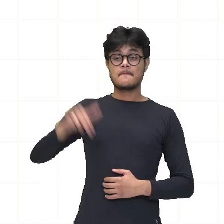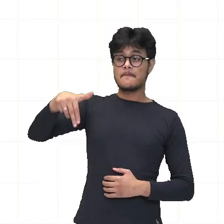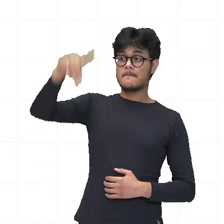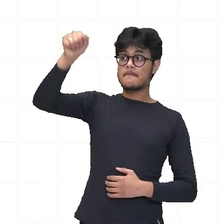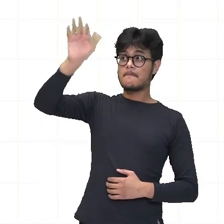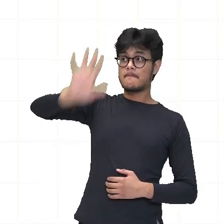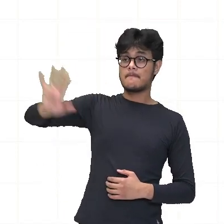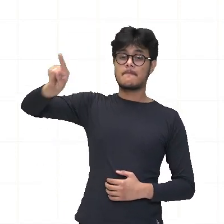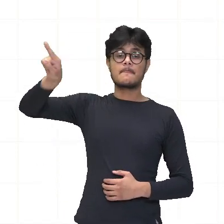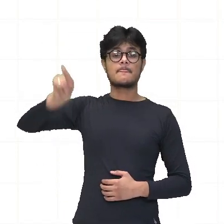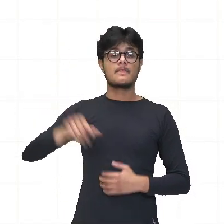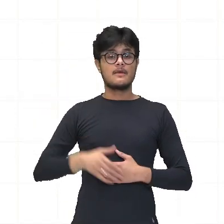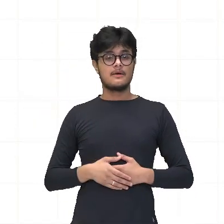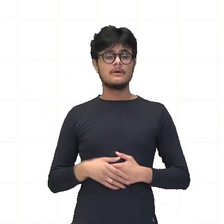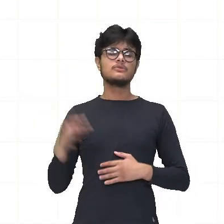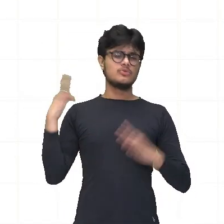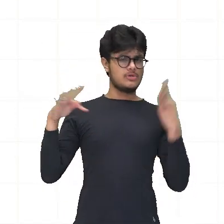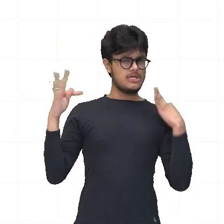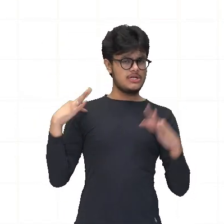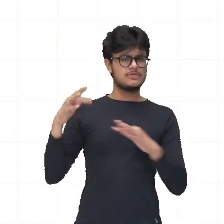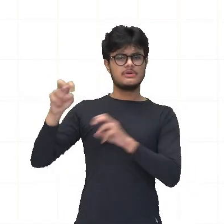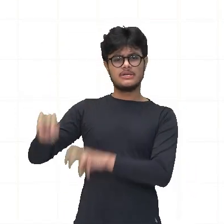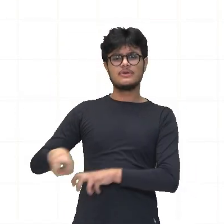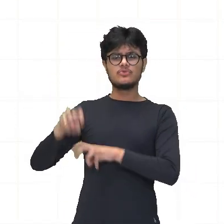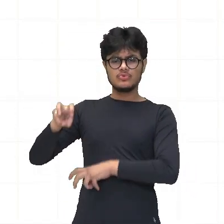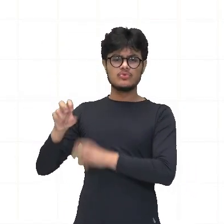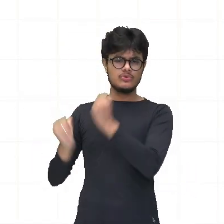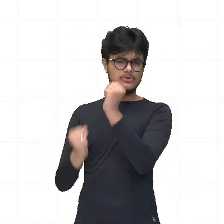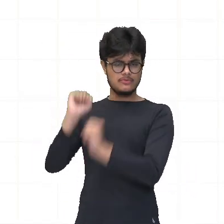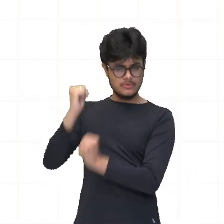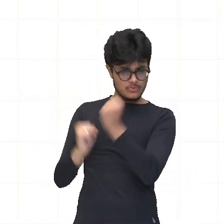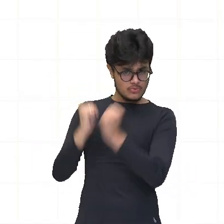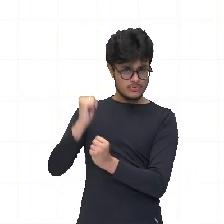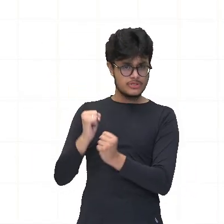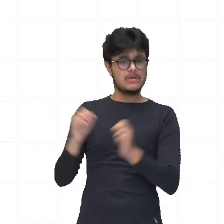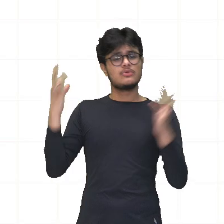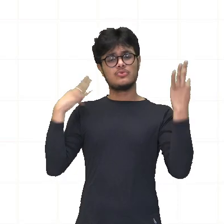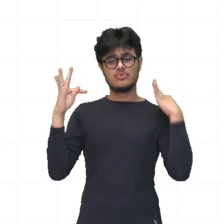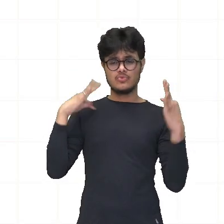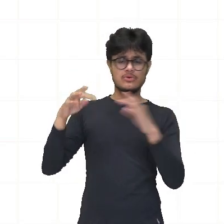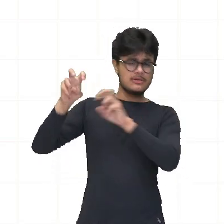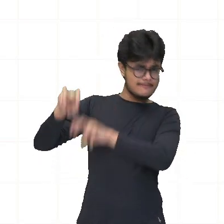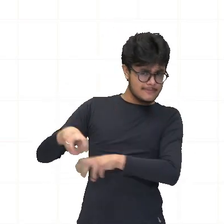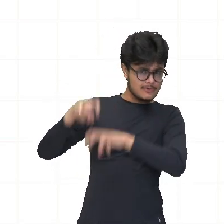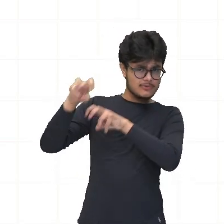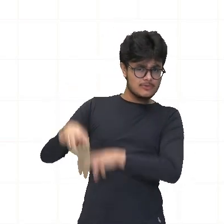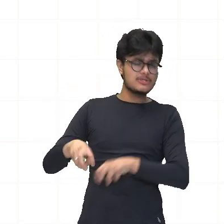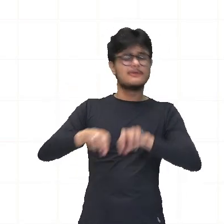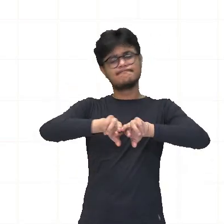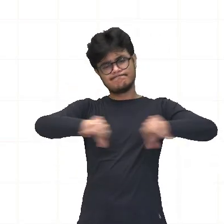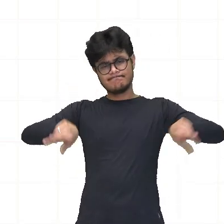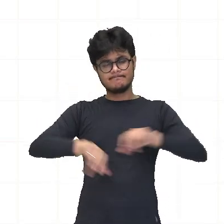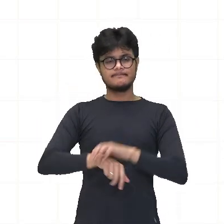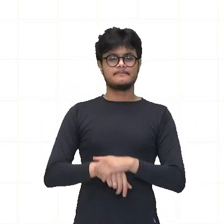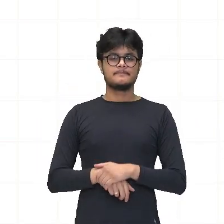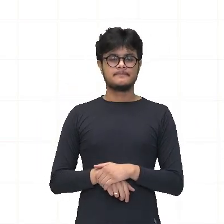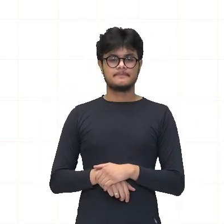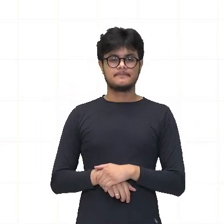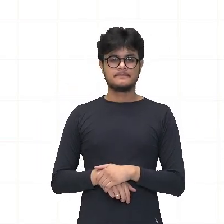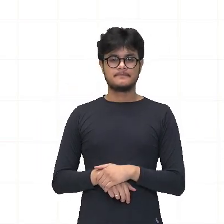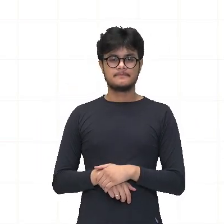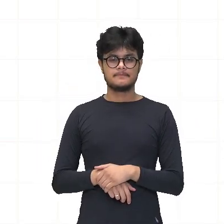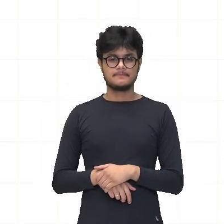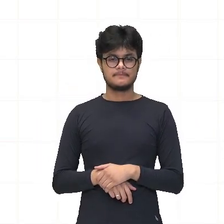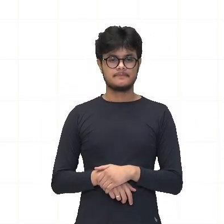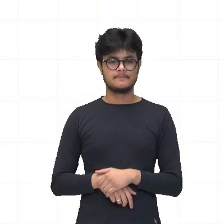temos aí as atividades do turismo, da agricultura, da indústria, ao longo do tempo. E aí a gente